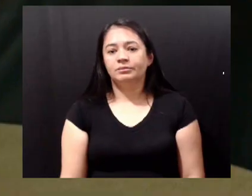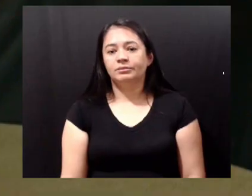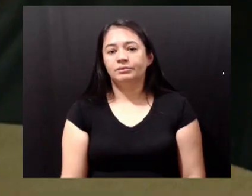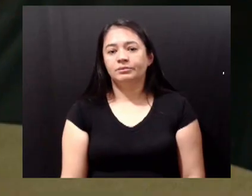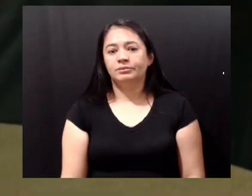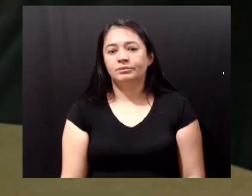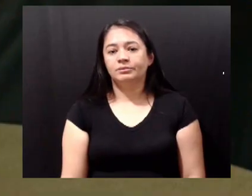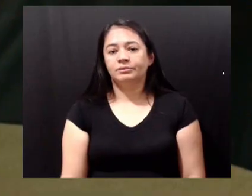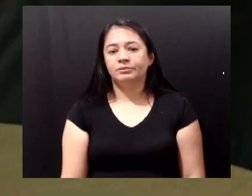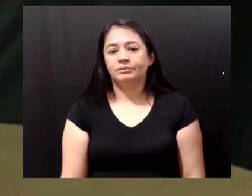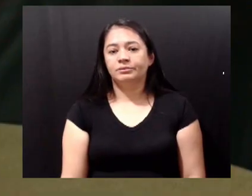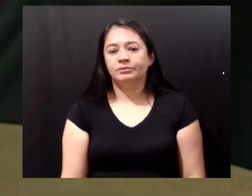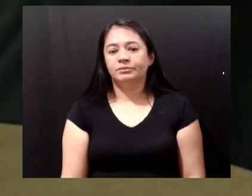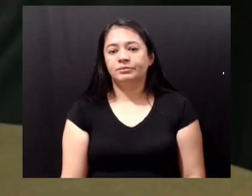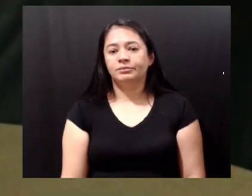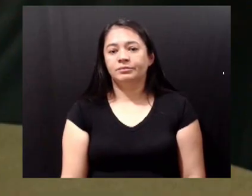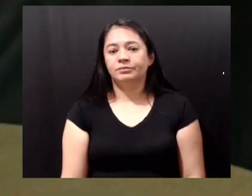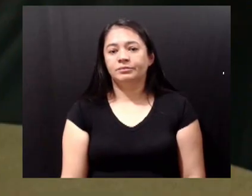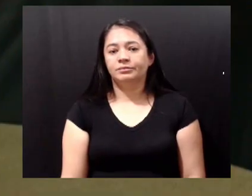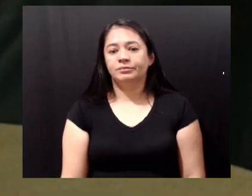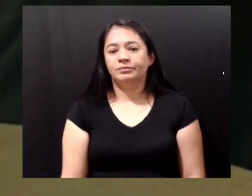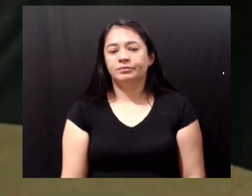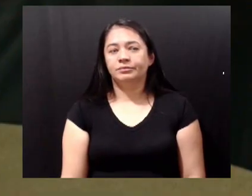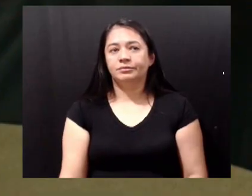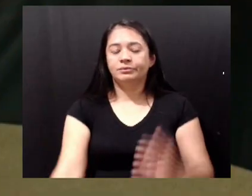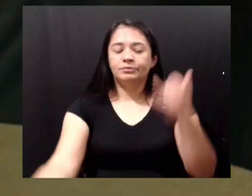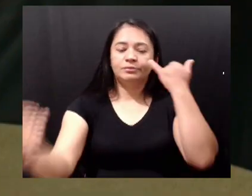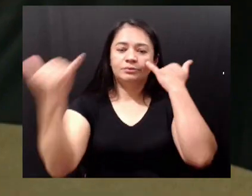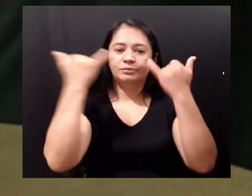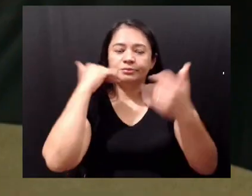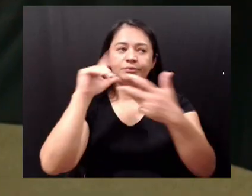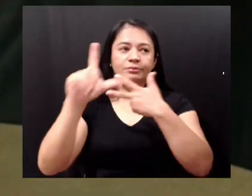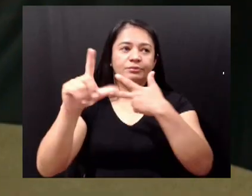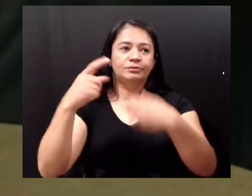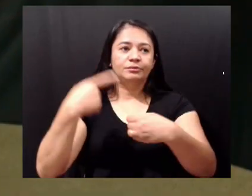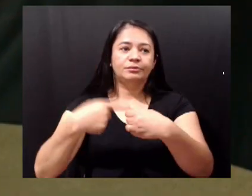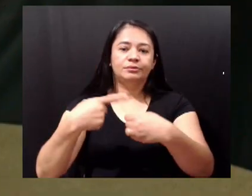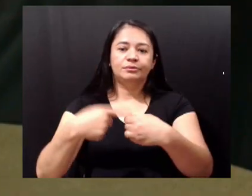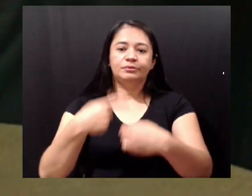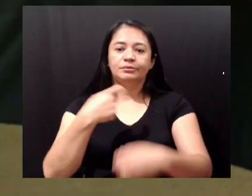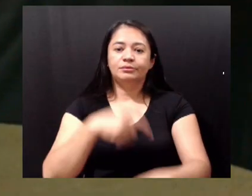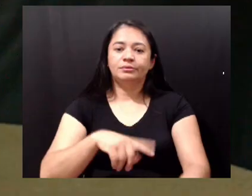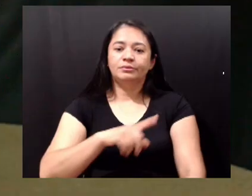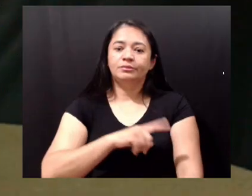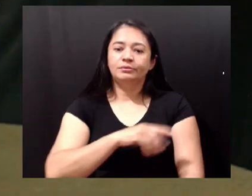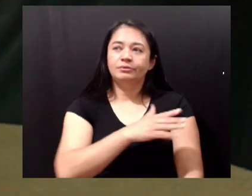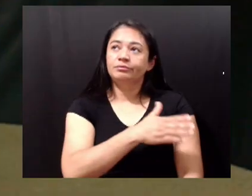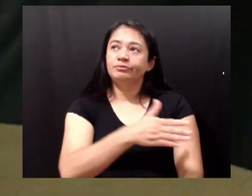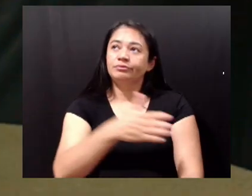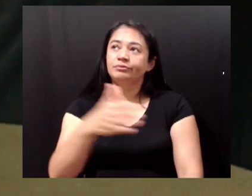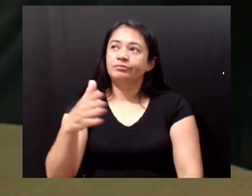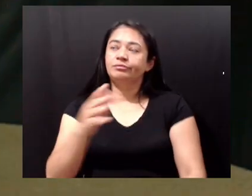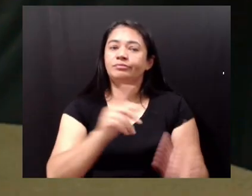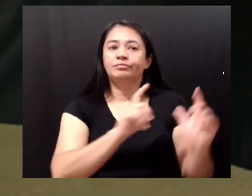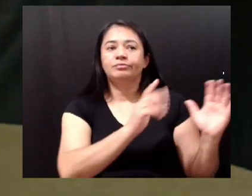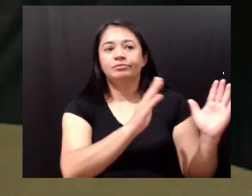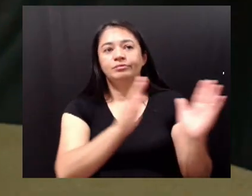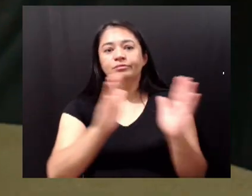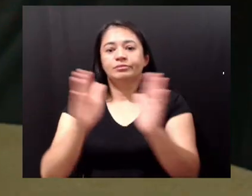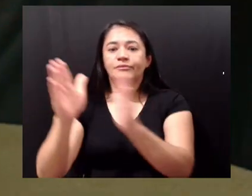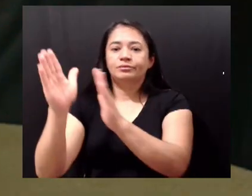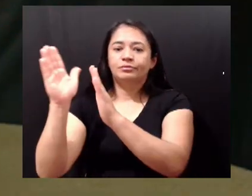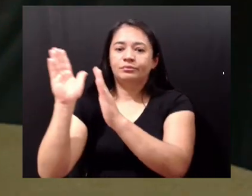Legislativo e também na nossa cidade. E durante todo o dia nós temos também nossos quadros e programas com